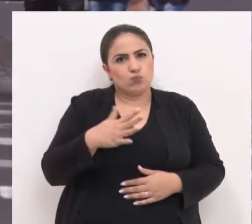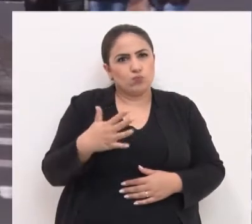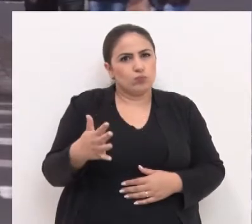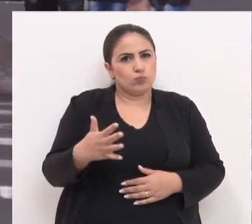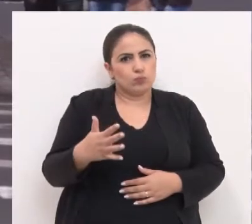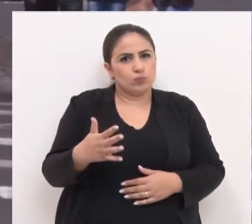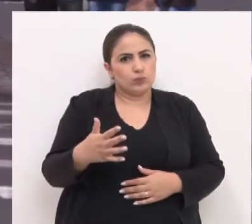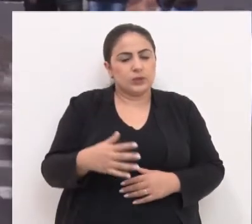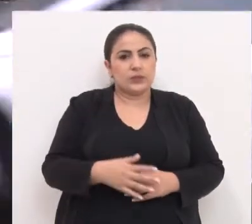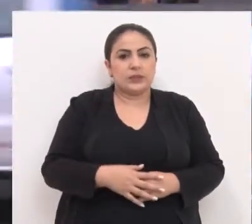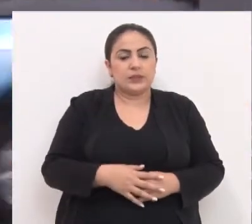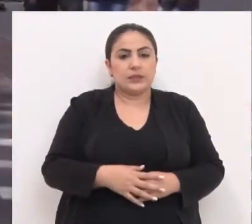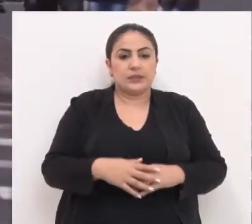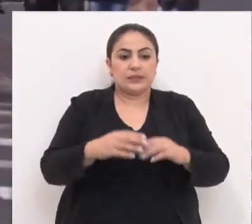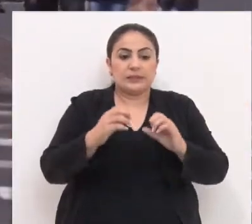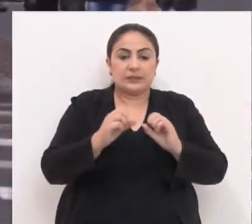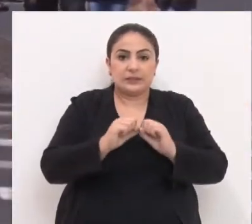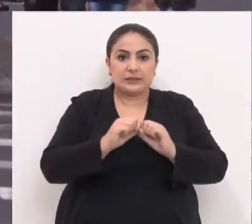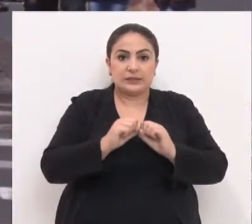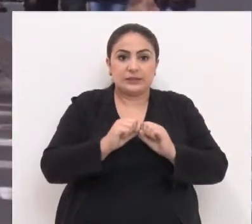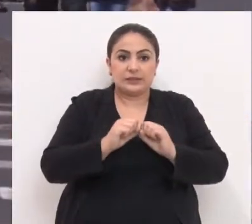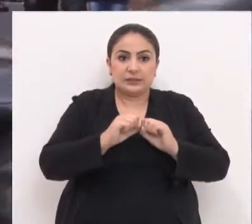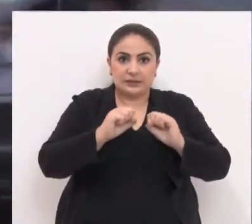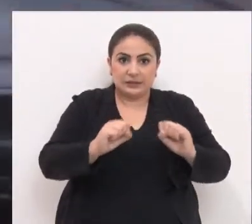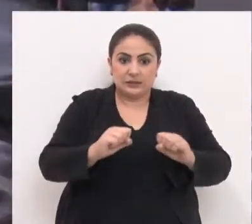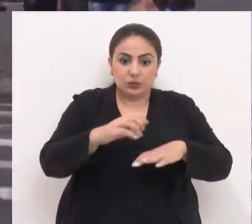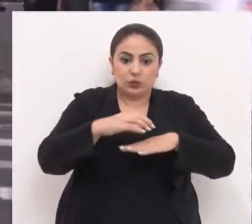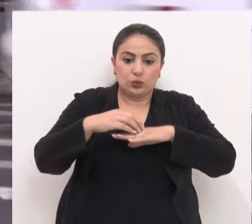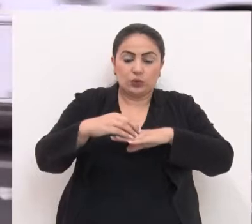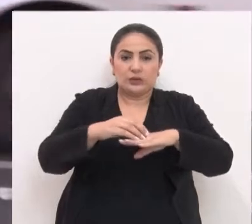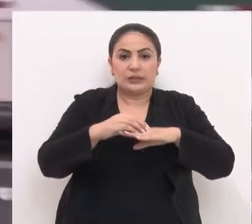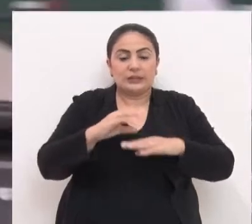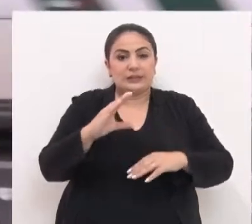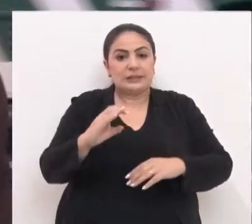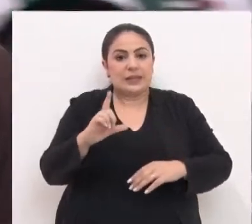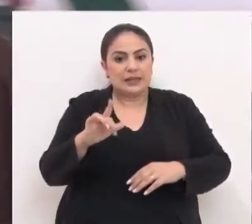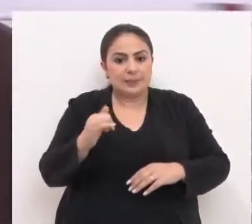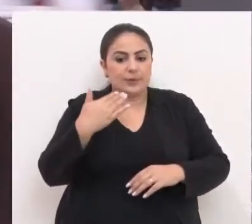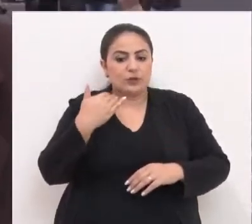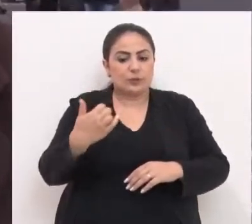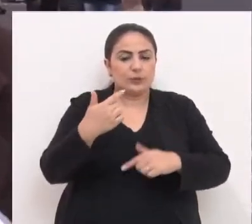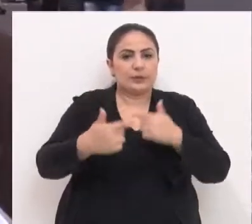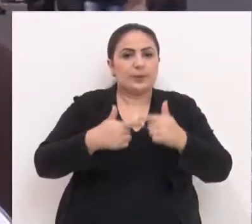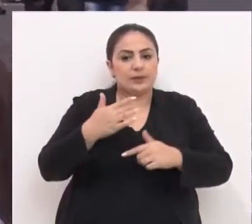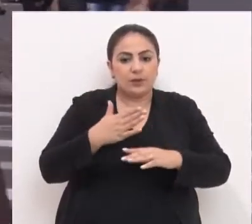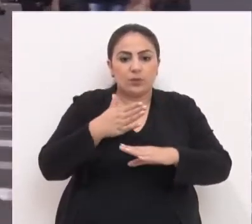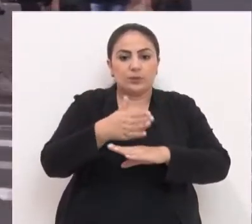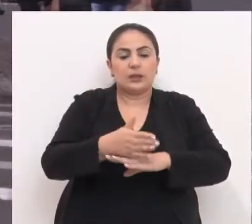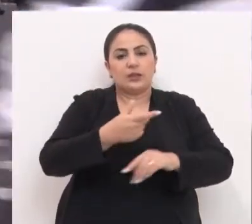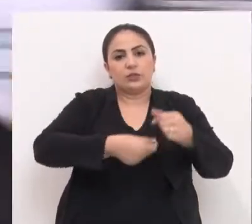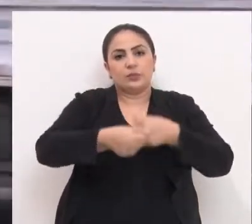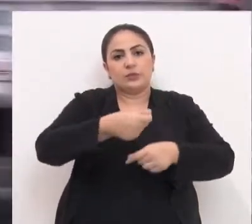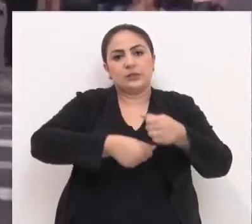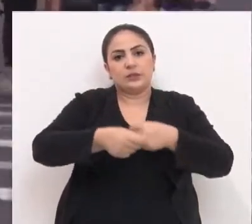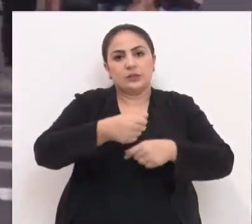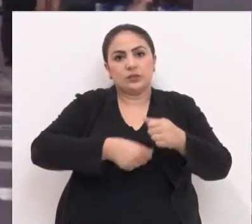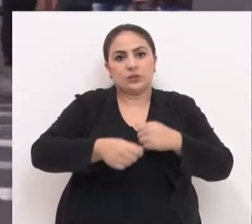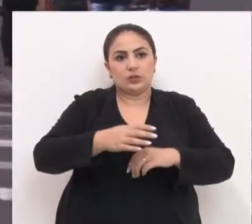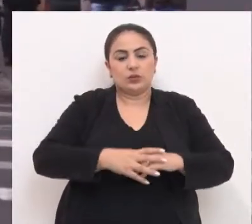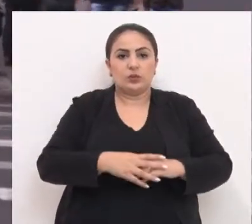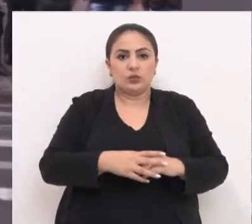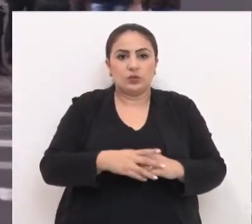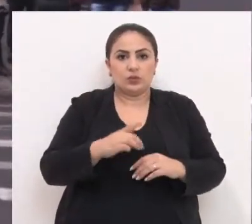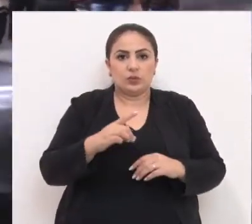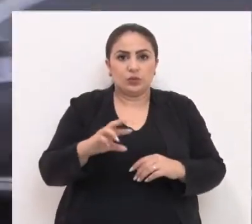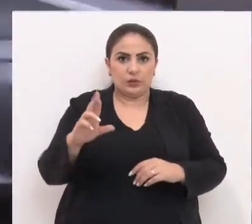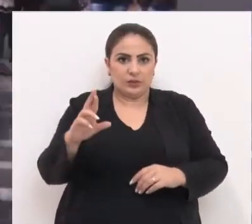81, a secretária de Turismo, Jocélia Marinho de Severo, me chamou para trabalhar. E aí eu entrei na administração do